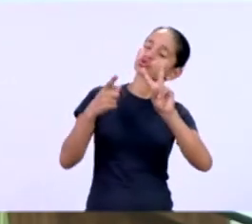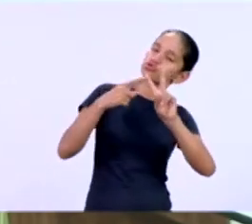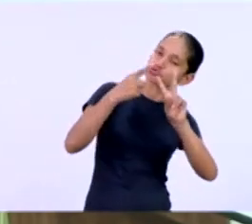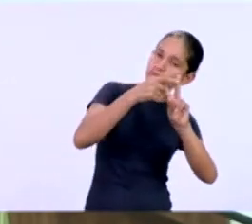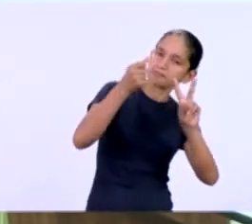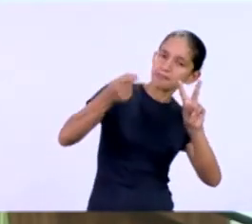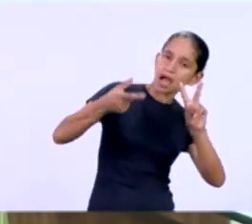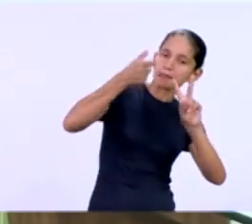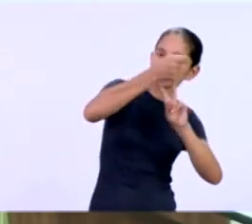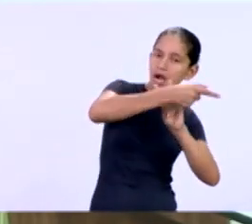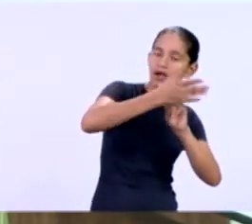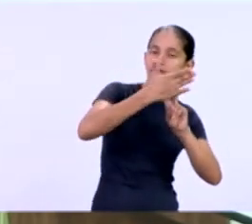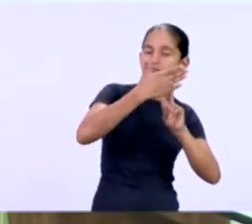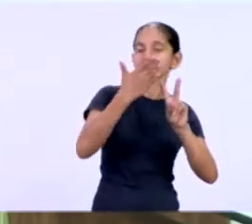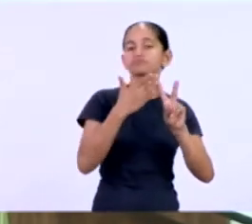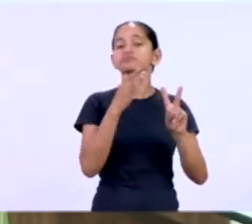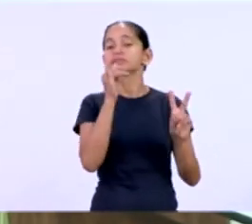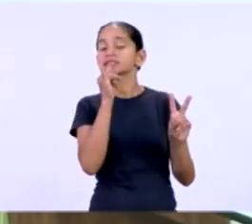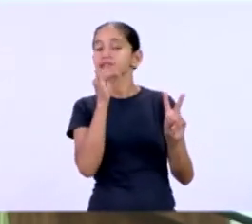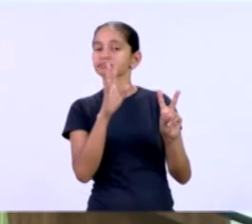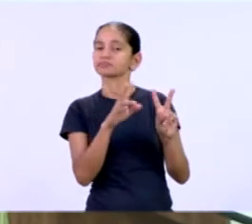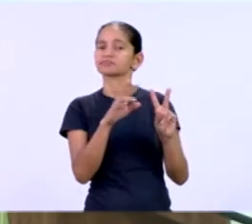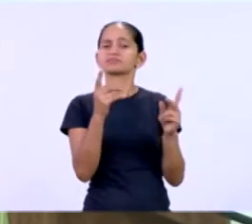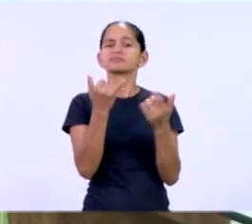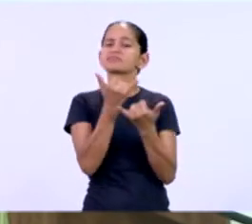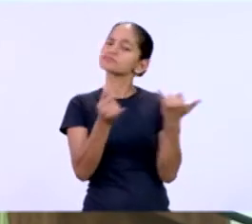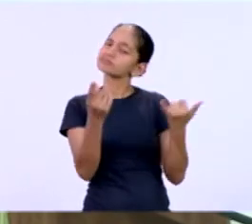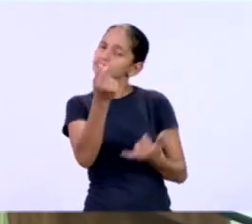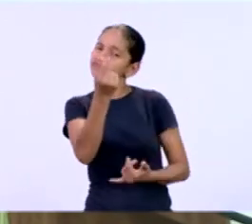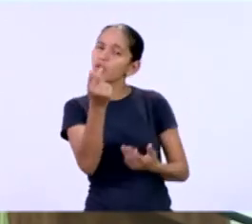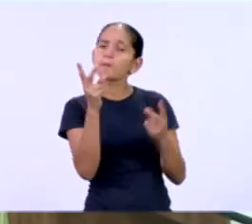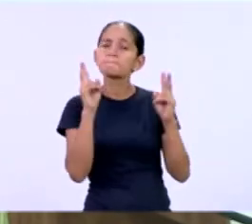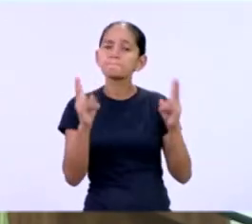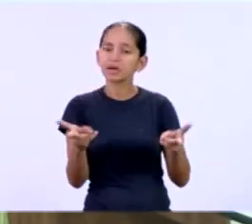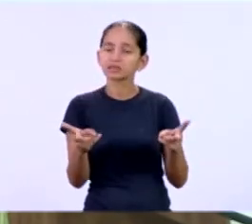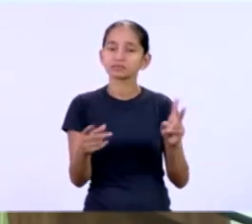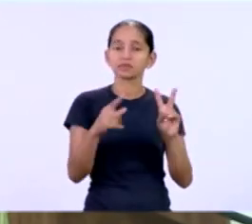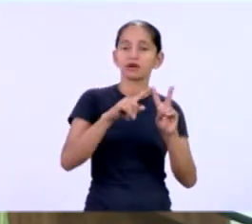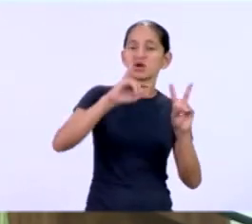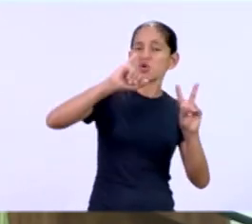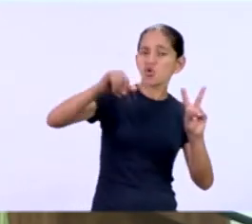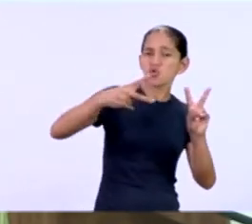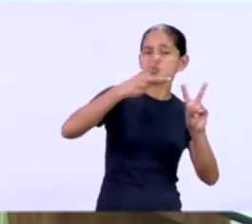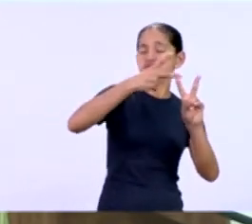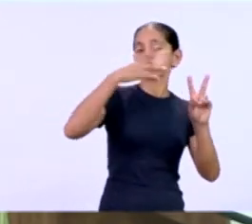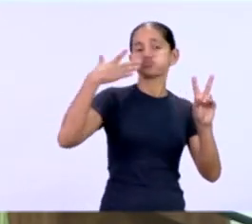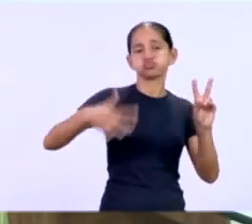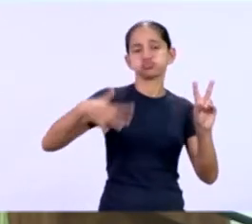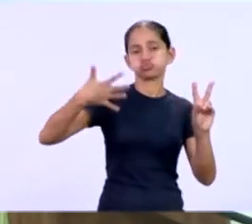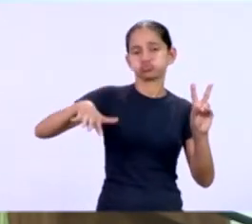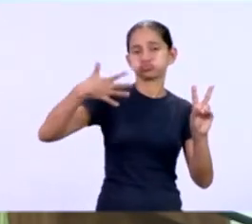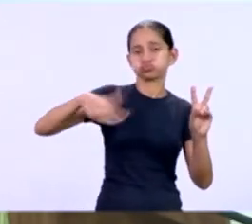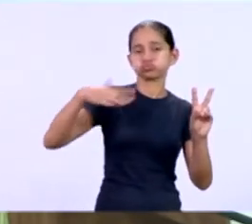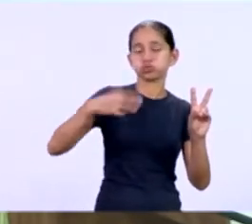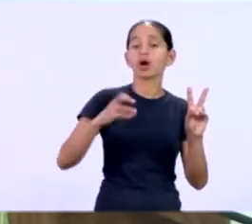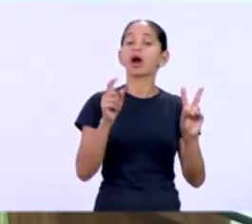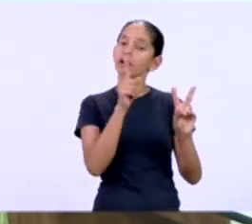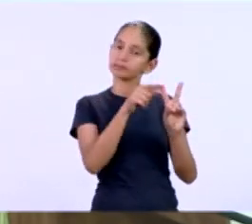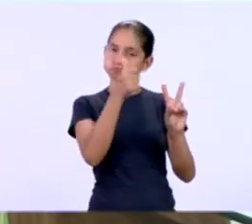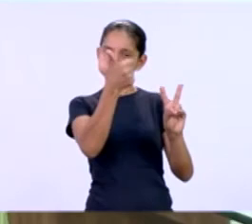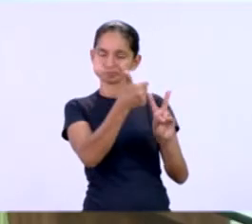pagar, mais ou menos do valor parecido, uma tem um juros muito mais alto do que a outra, qual que ele vai